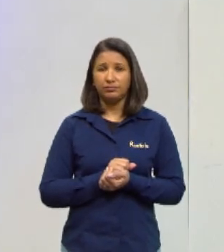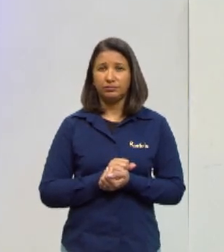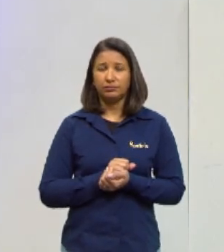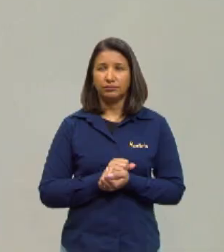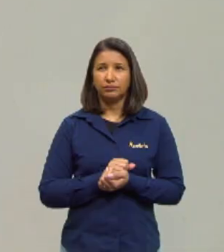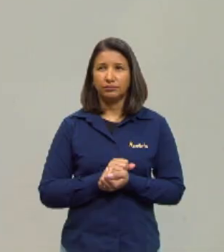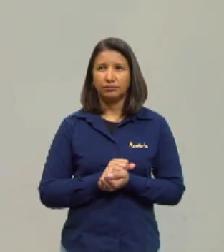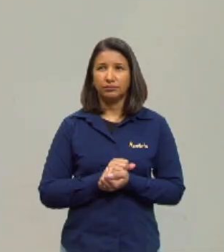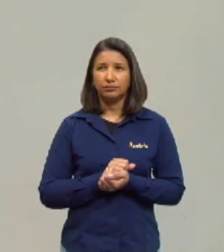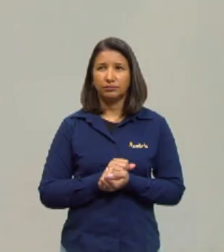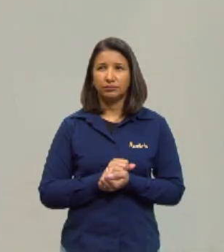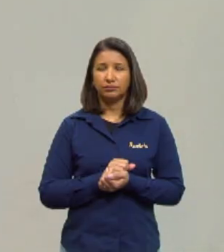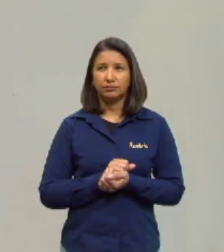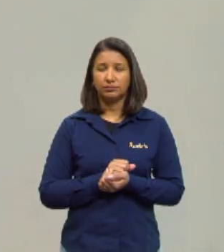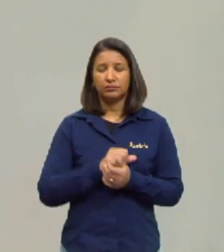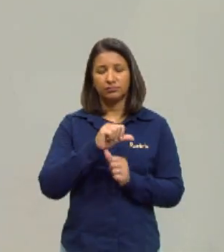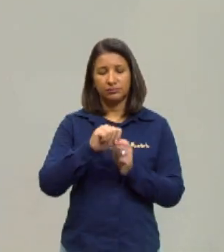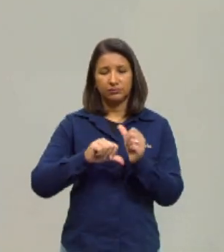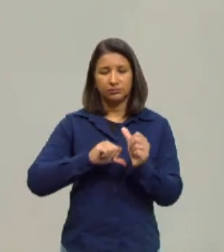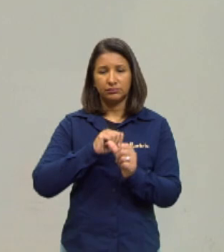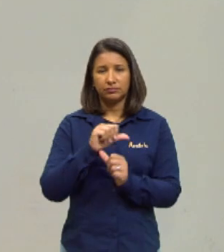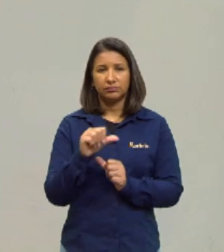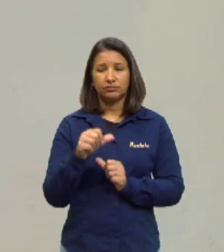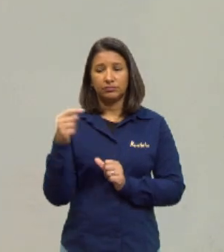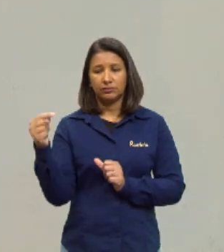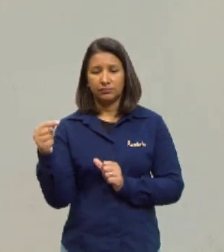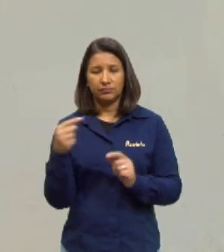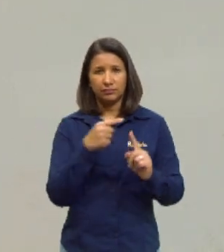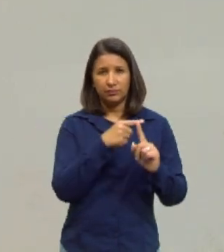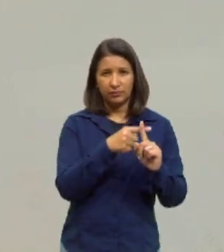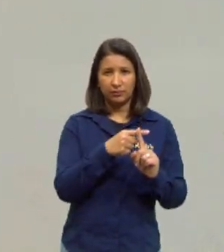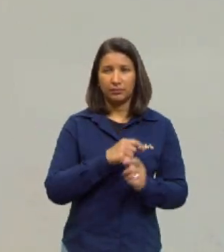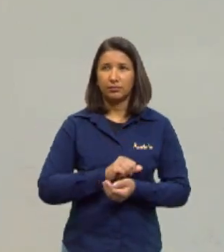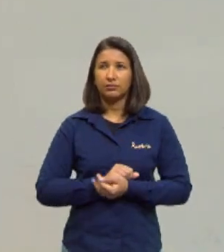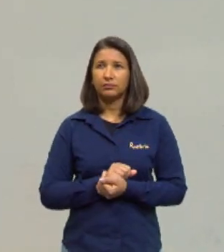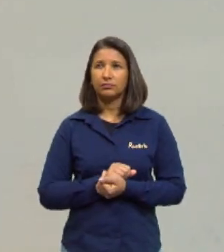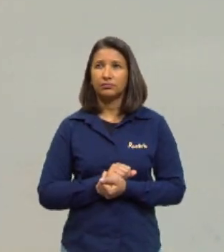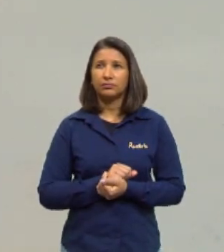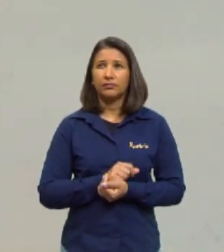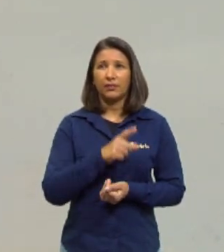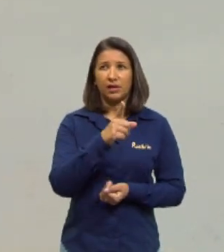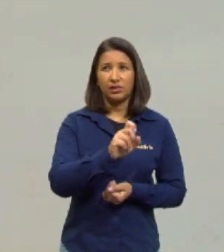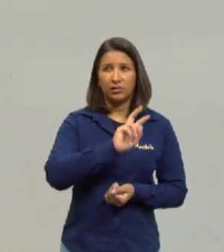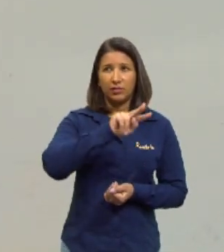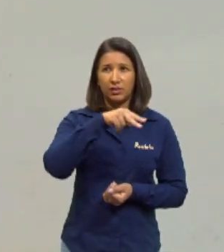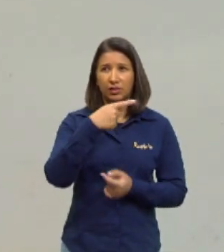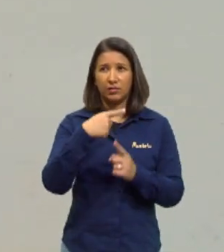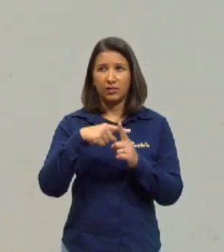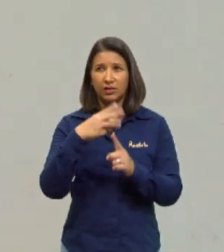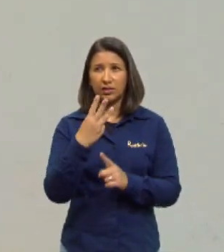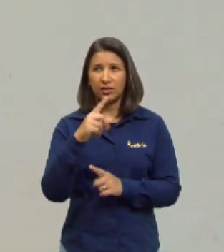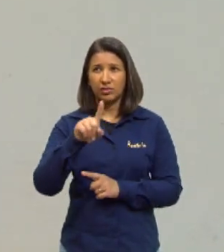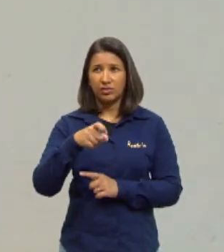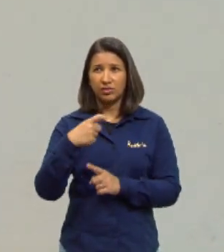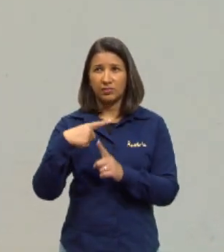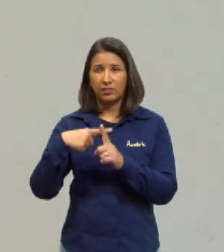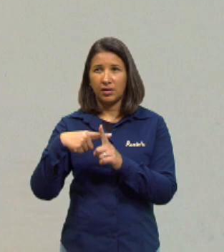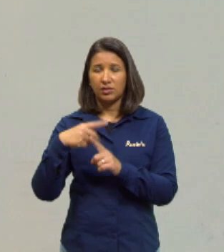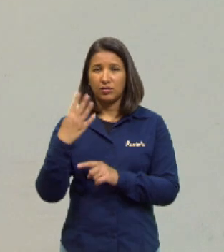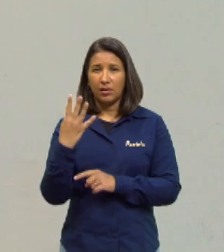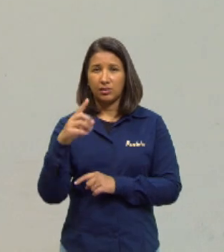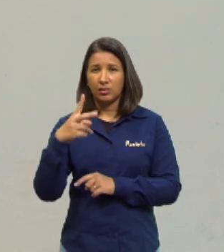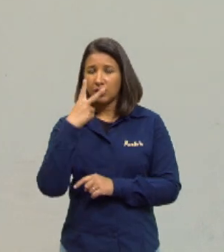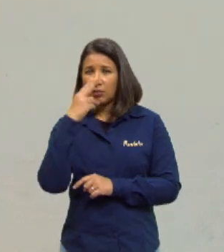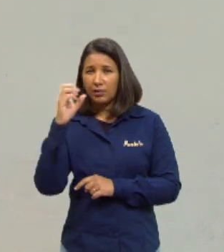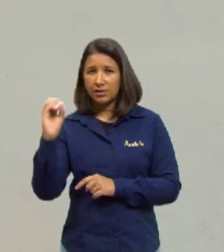já fazer essa alteração, certo? Então, aqui está ela, x ao quadrado mais 3x mais 4.